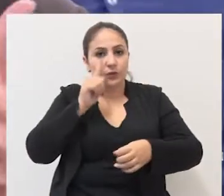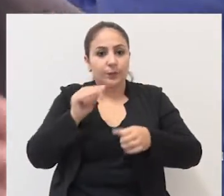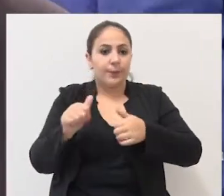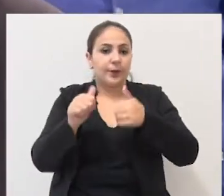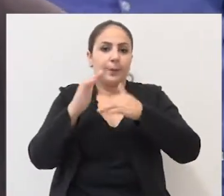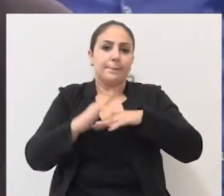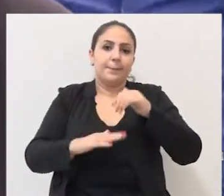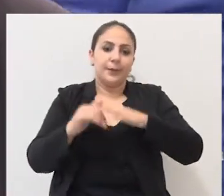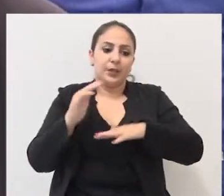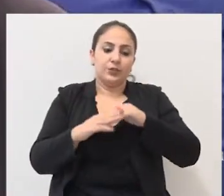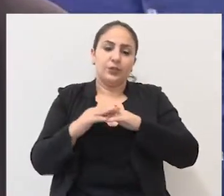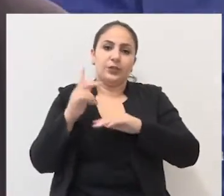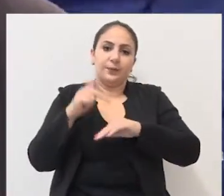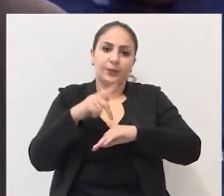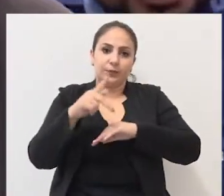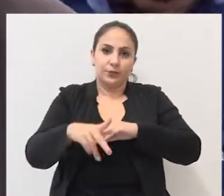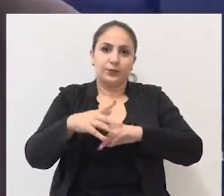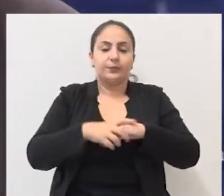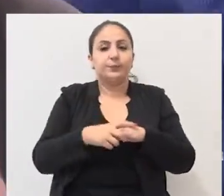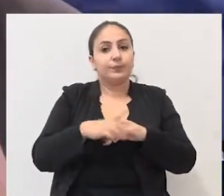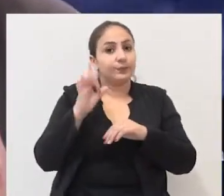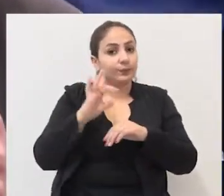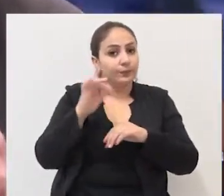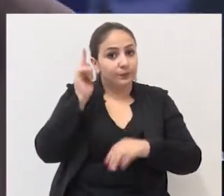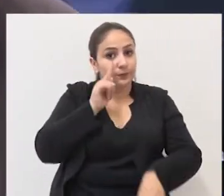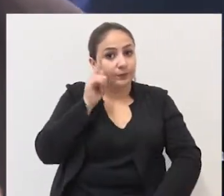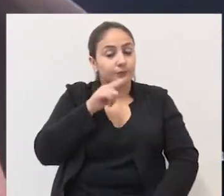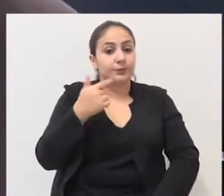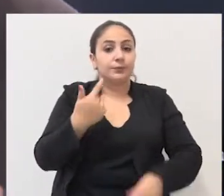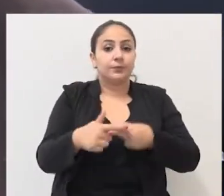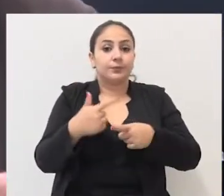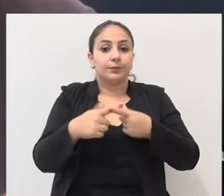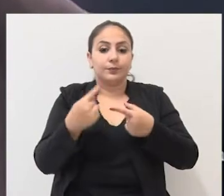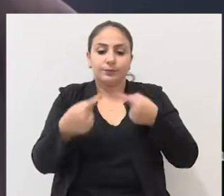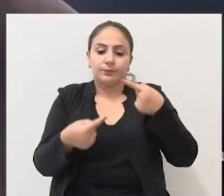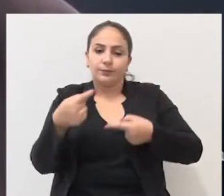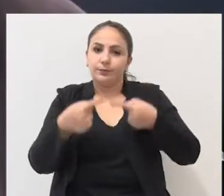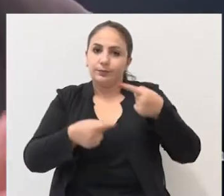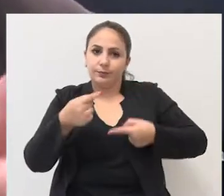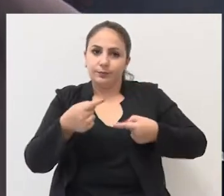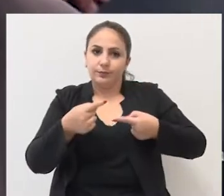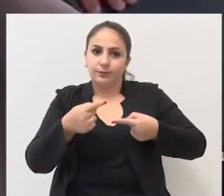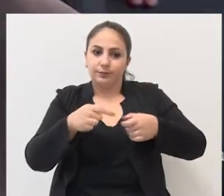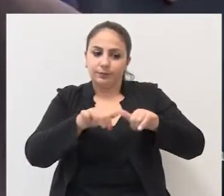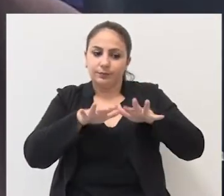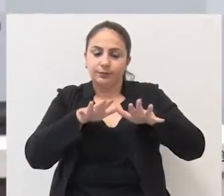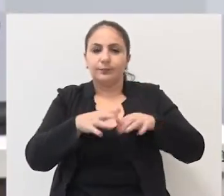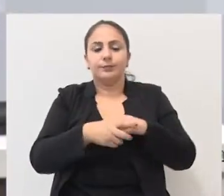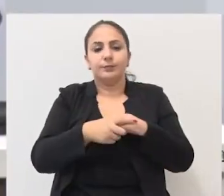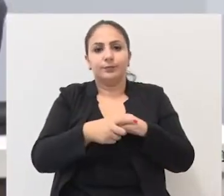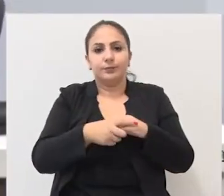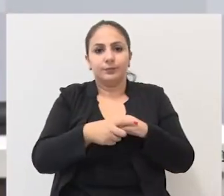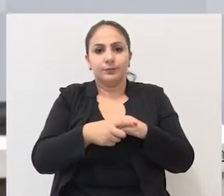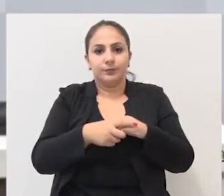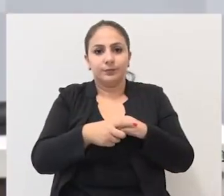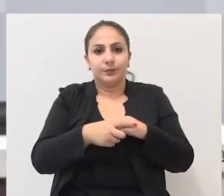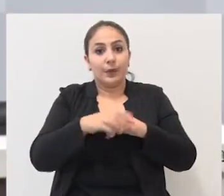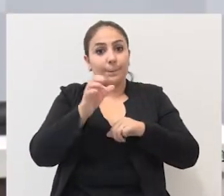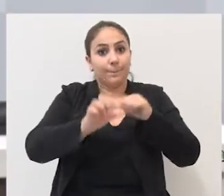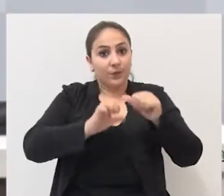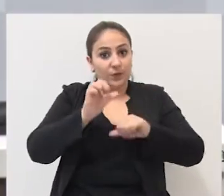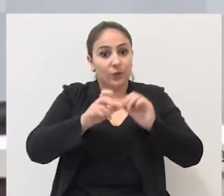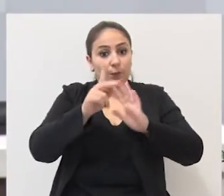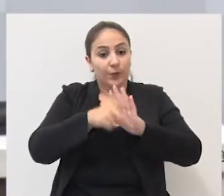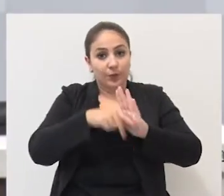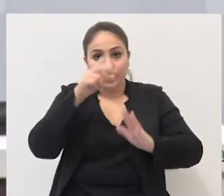melhoramos a nossa prática democrática aqui em Passo Fundo, e isso só vai se dar colocando as discussões em plenário. As mudanças no Plano